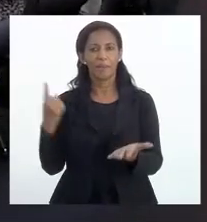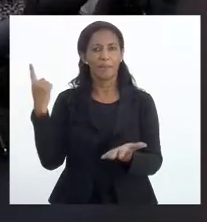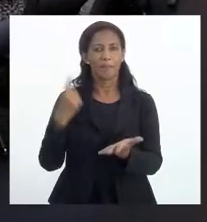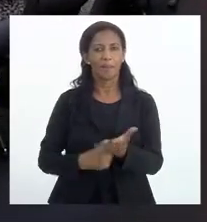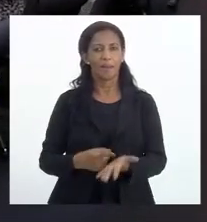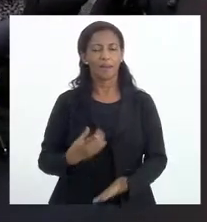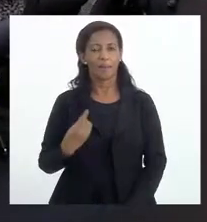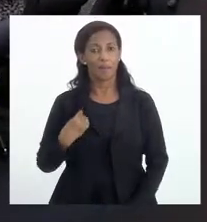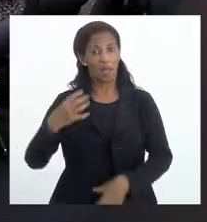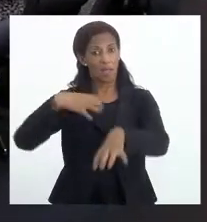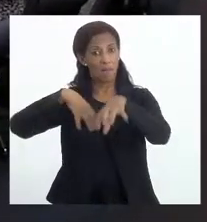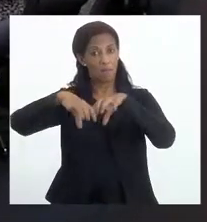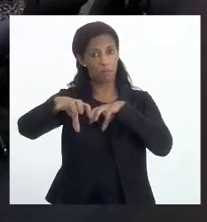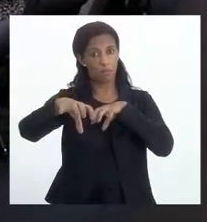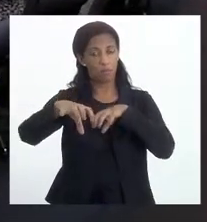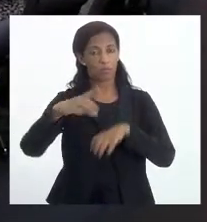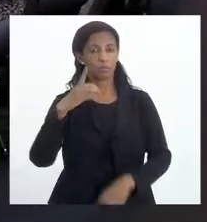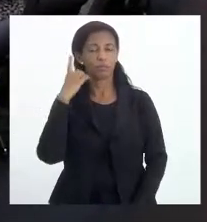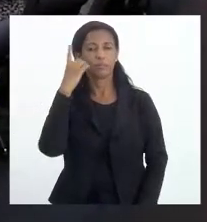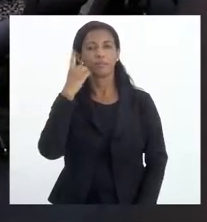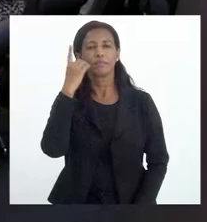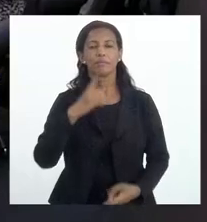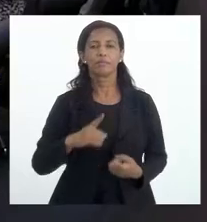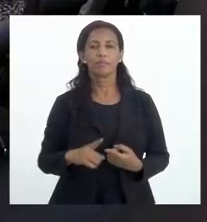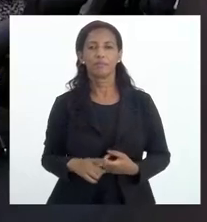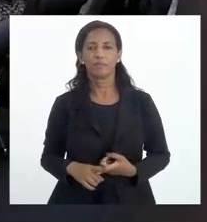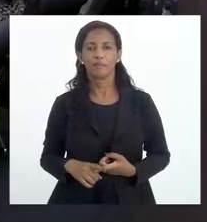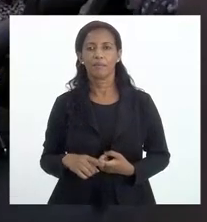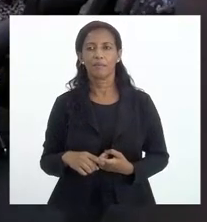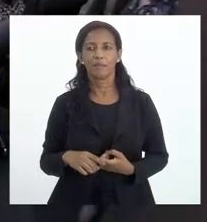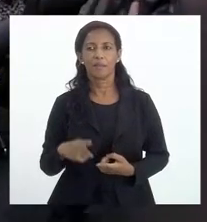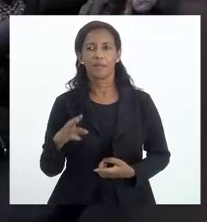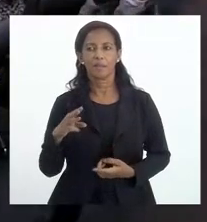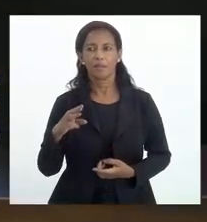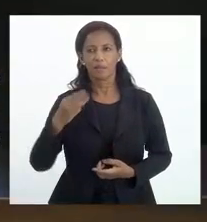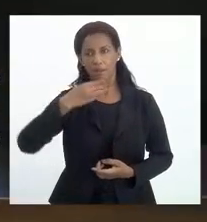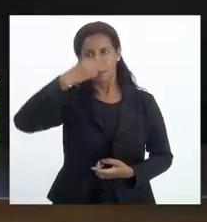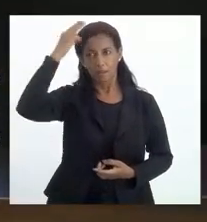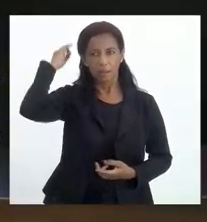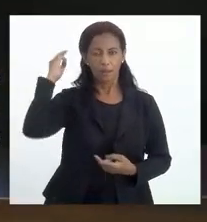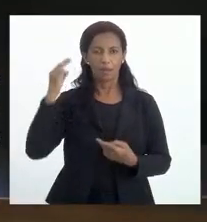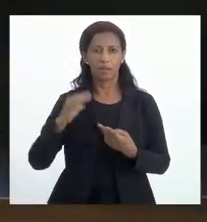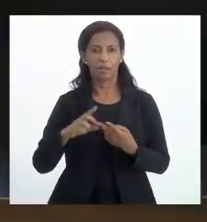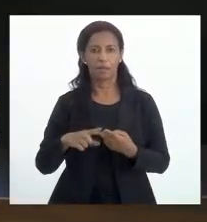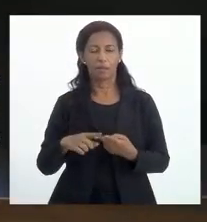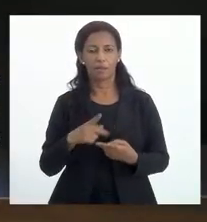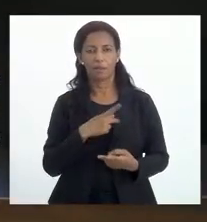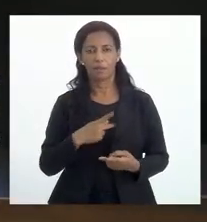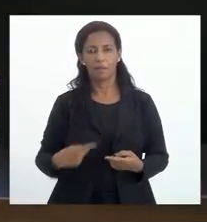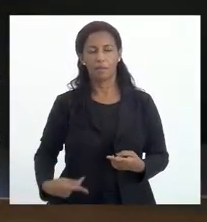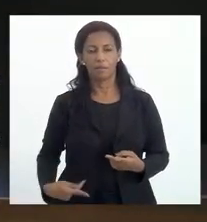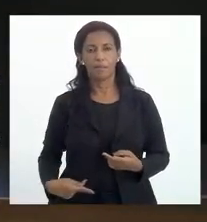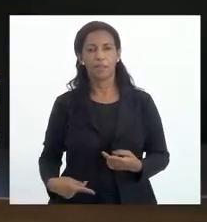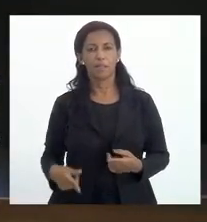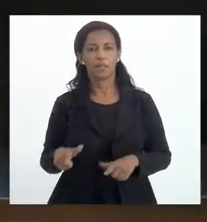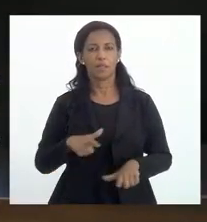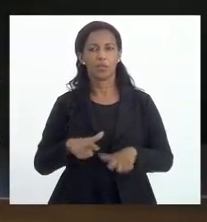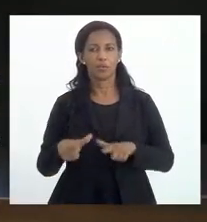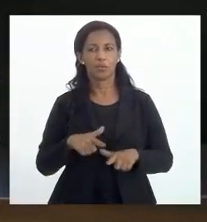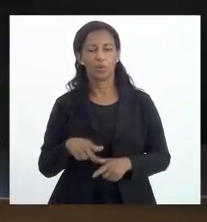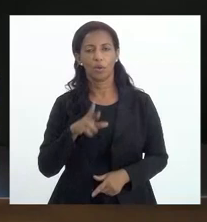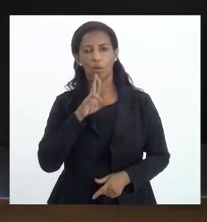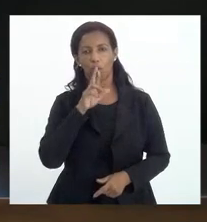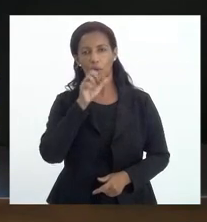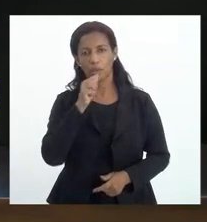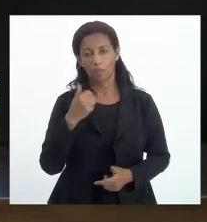presentes de forma remota, os deputados Márcio Pacheco, co-presidente dos trabalhos, junto com o deputado